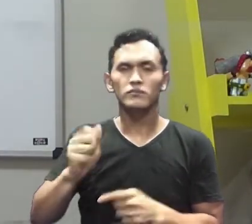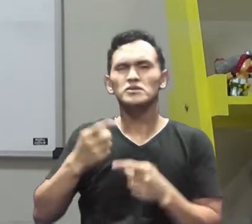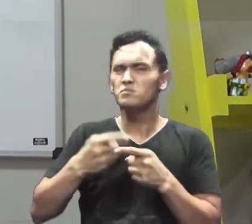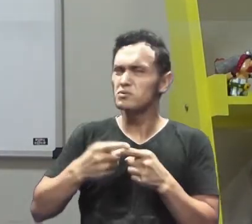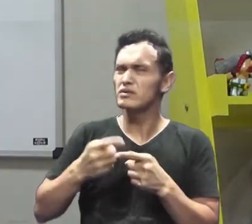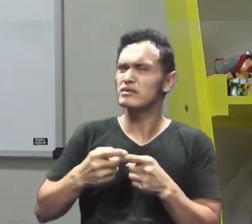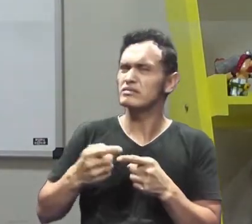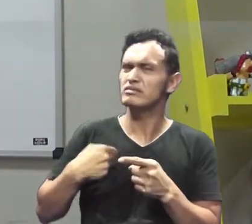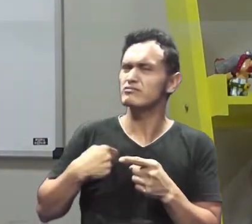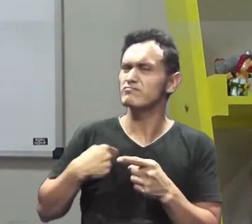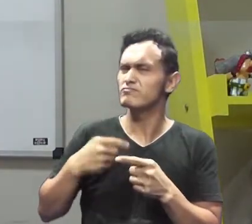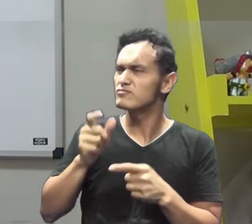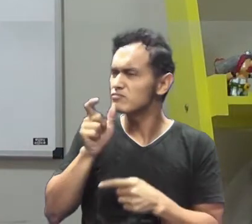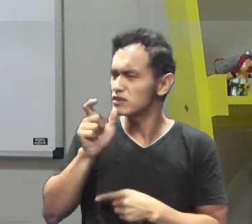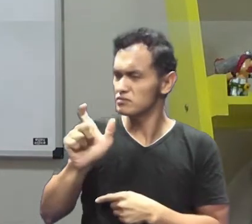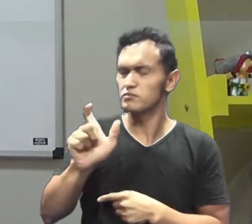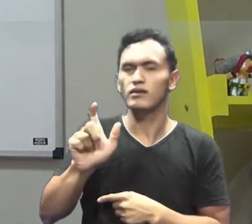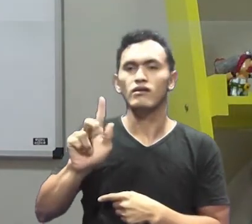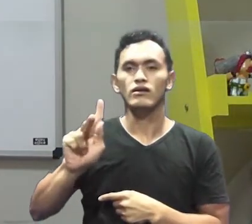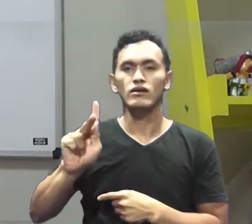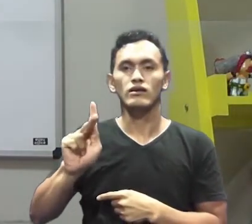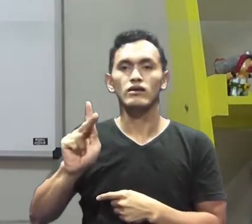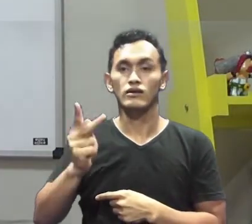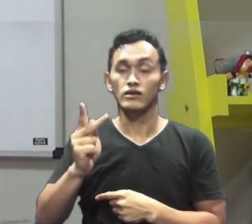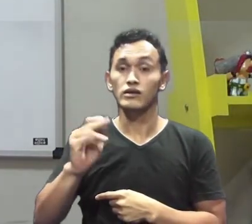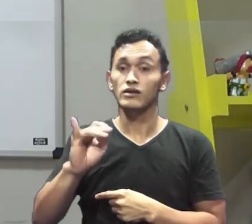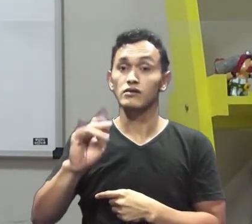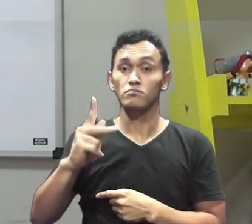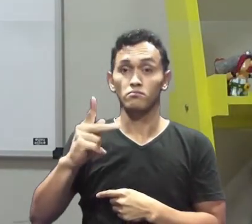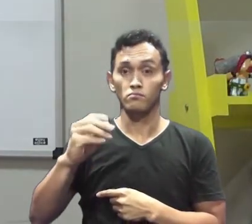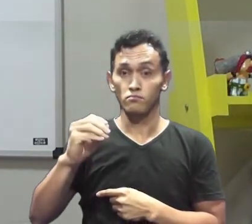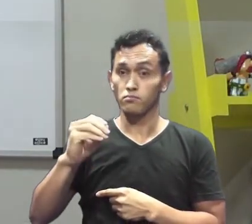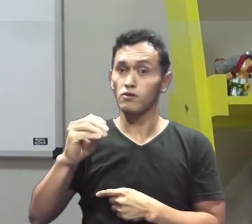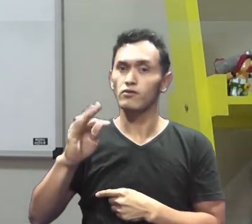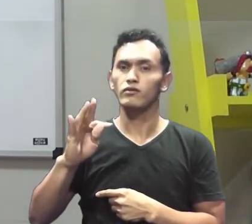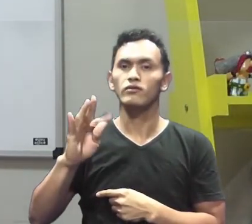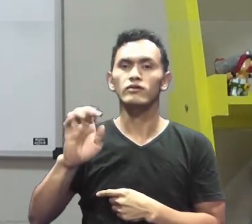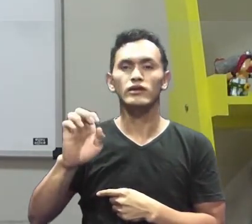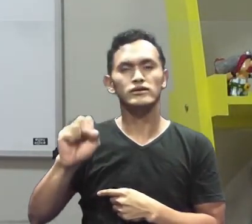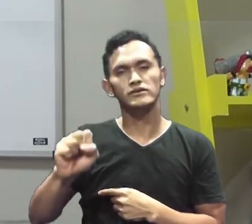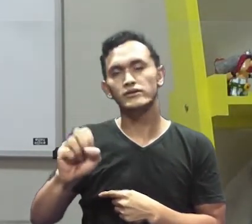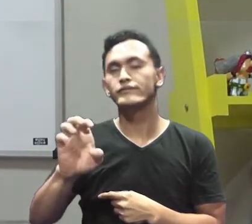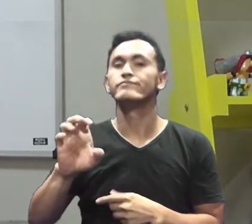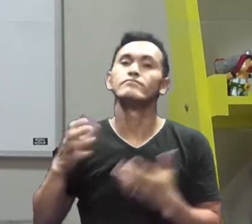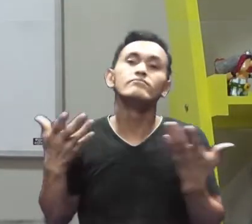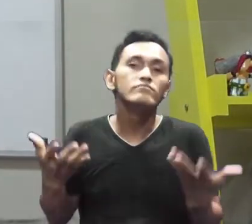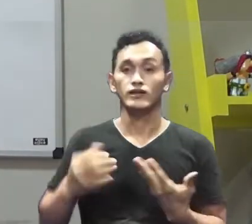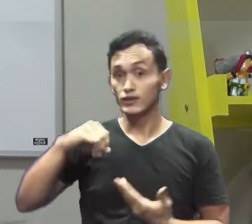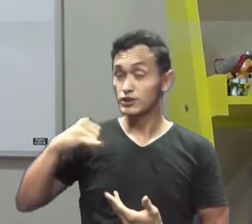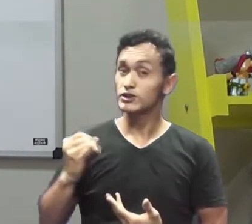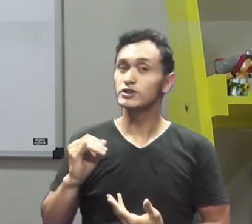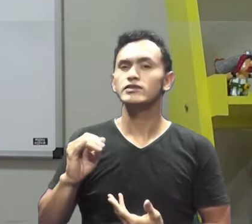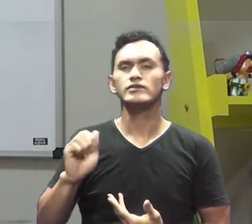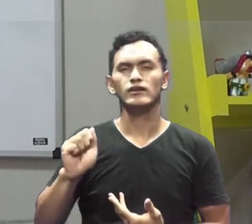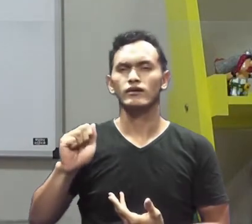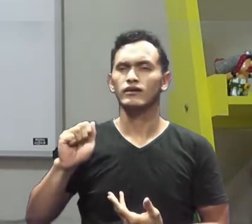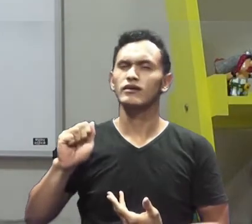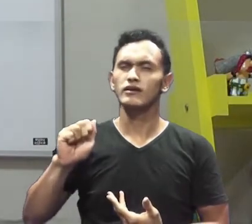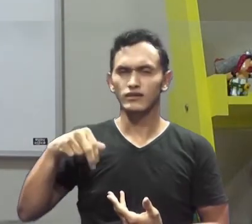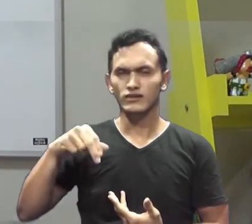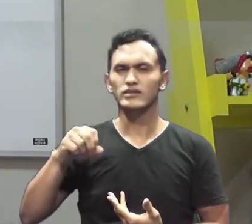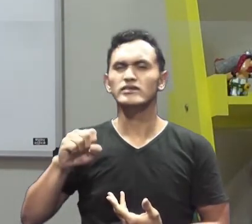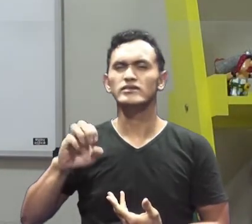Porque, segundo Jensen, o vocabulário é um dos itens que impede a pessoa de